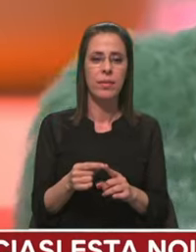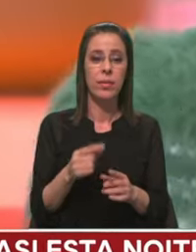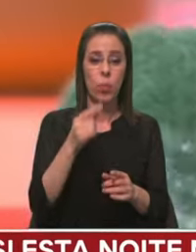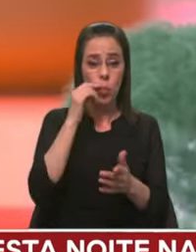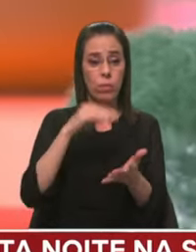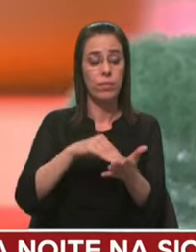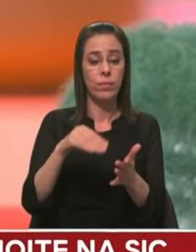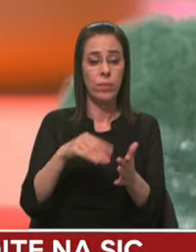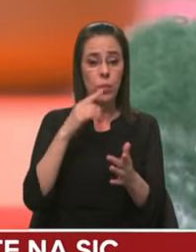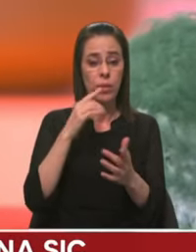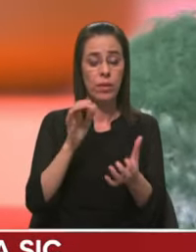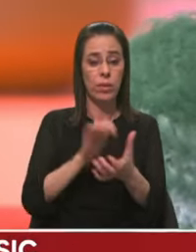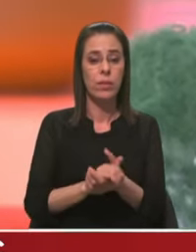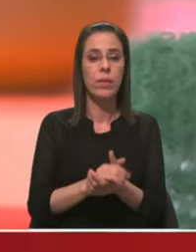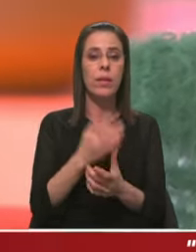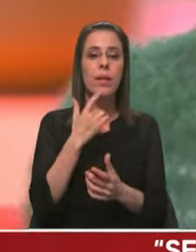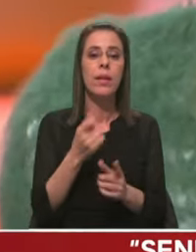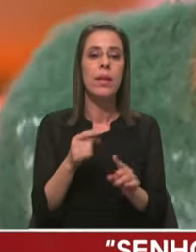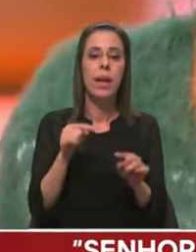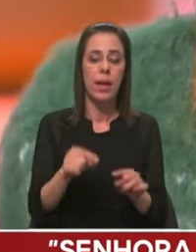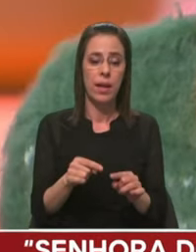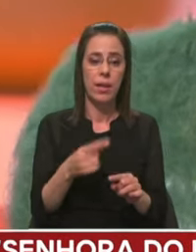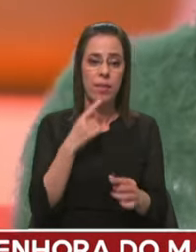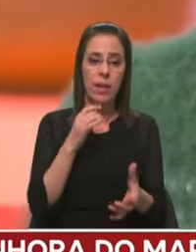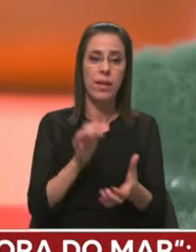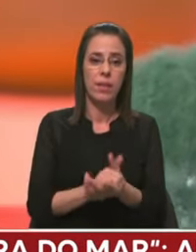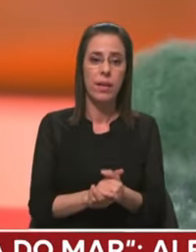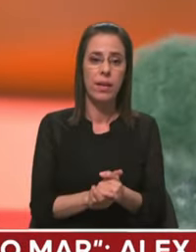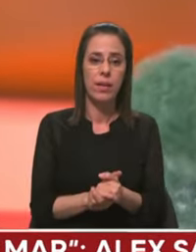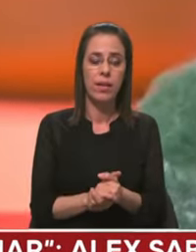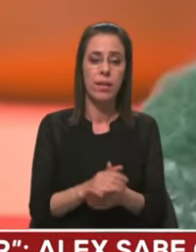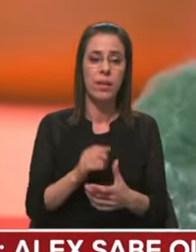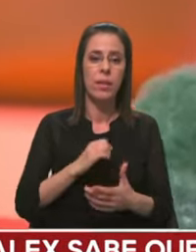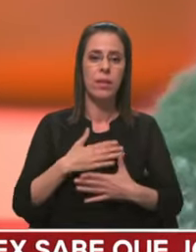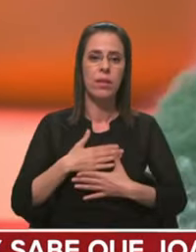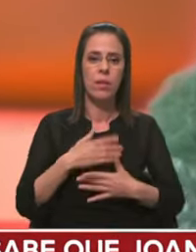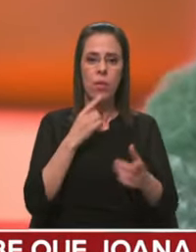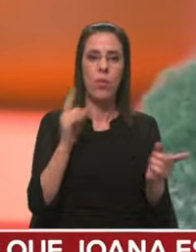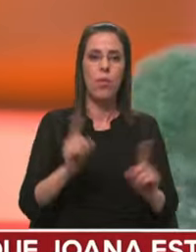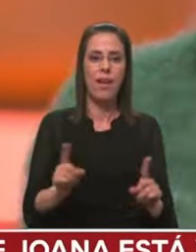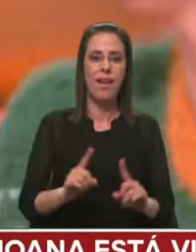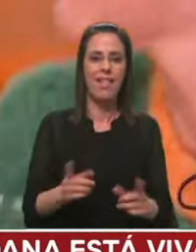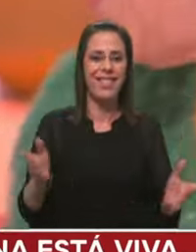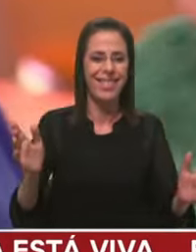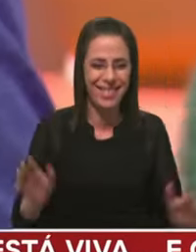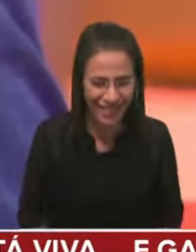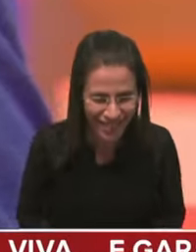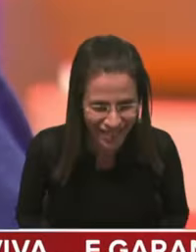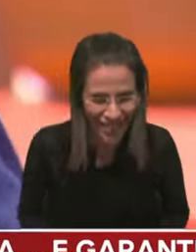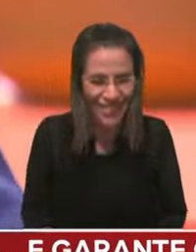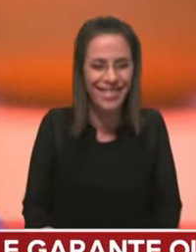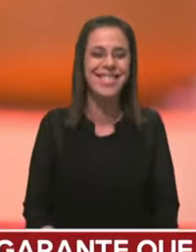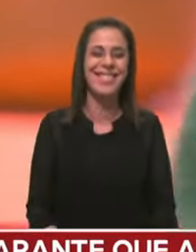conservador que nos vinha a casar pergunta e aqui que vai haver um casamento e o nosso amigo diz não não